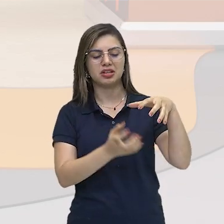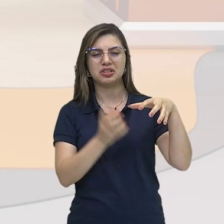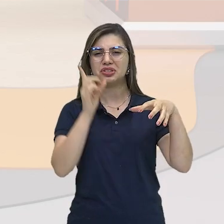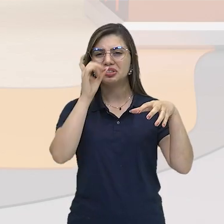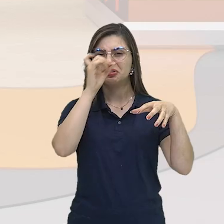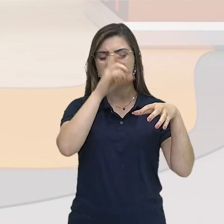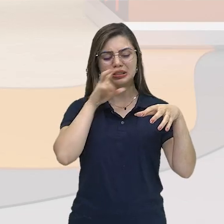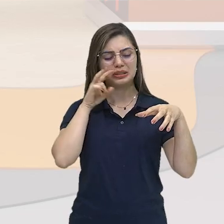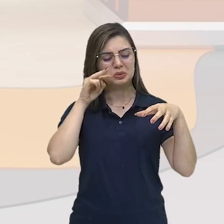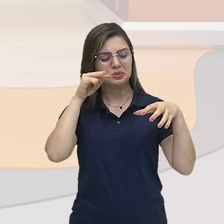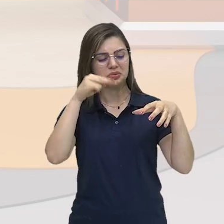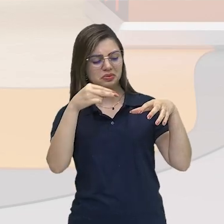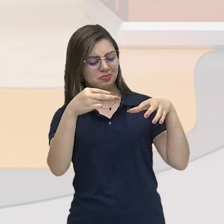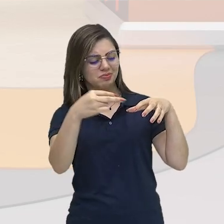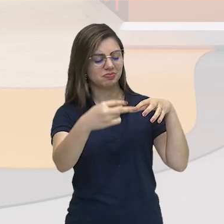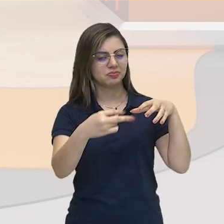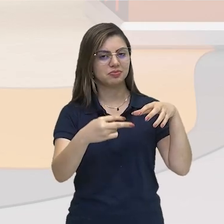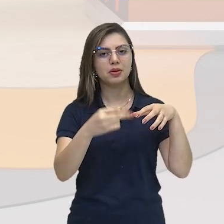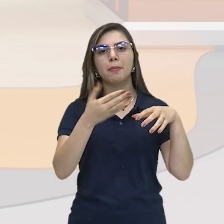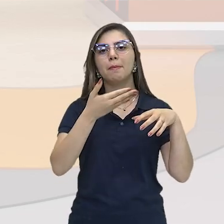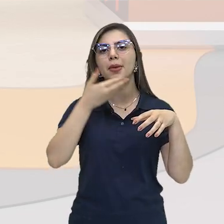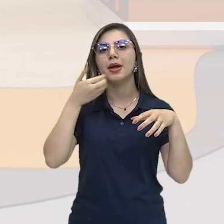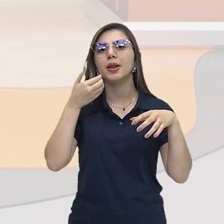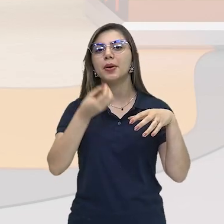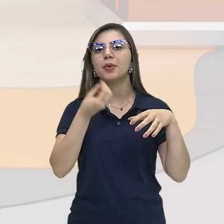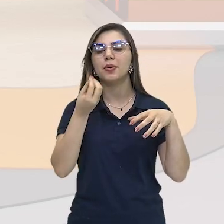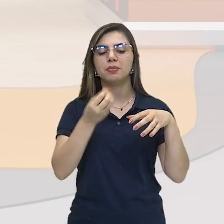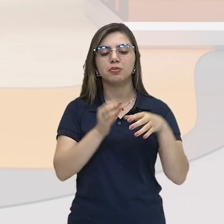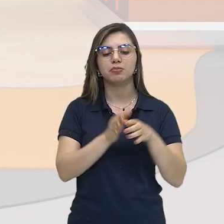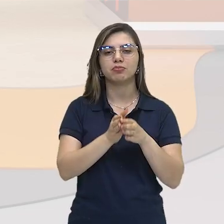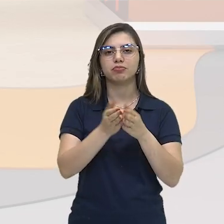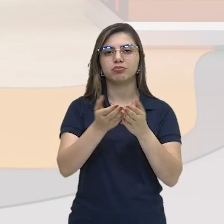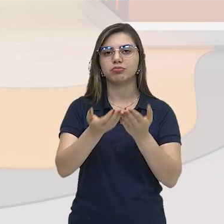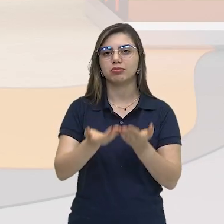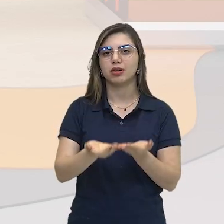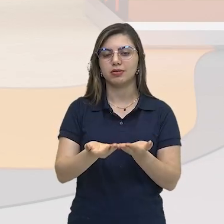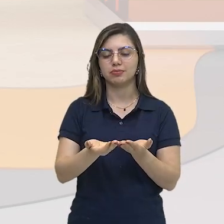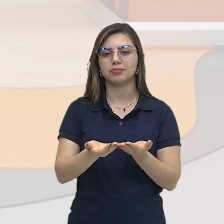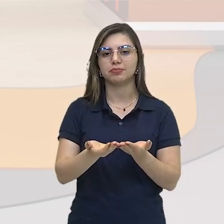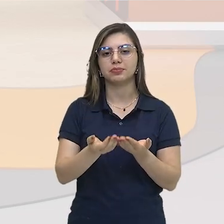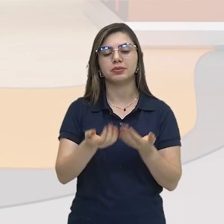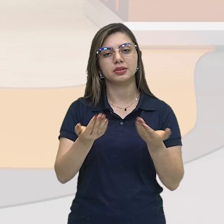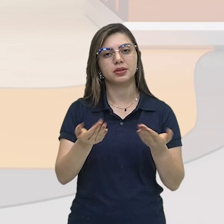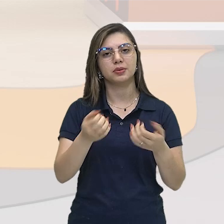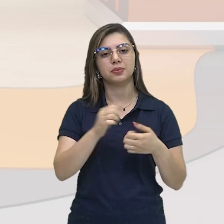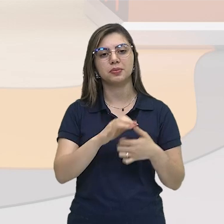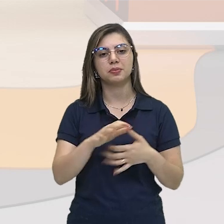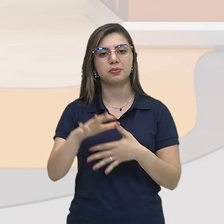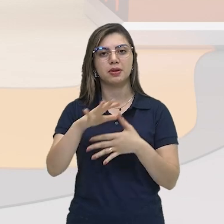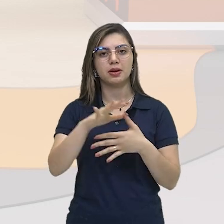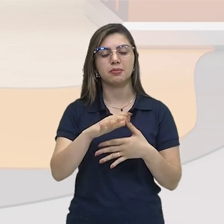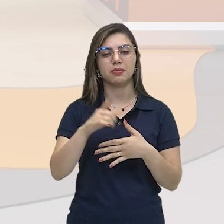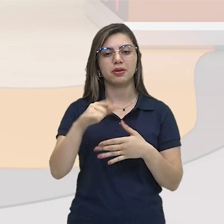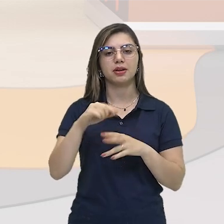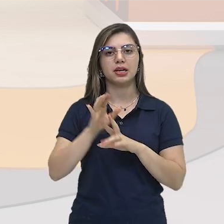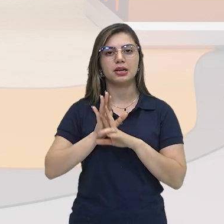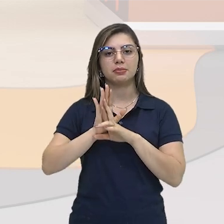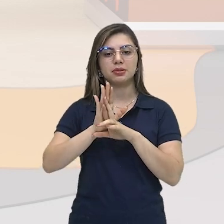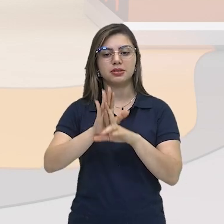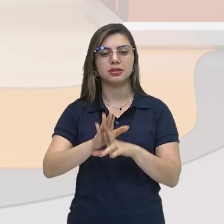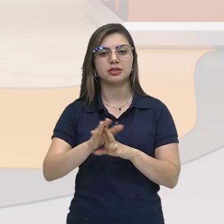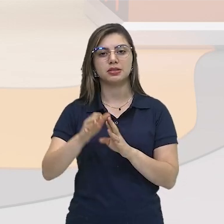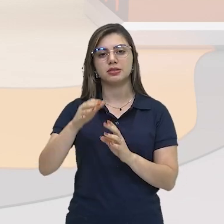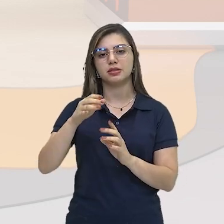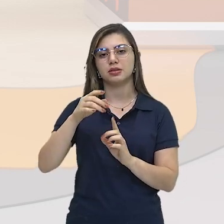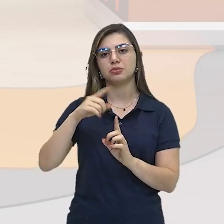do nosso planeta. Fica mais fácil a gente conseguir se direcionar. E os mapas, essas representações cartográficas,